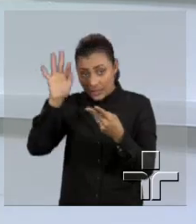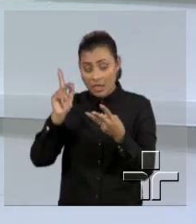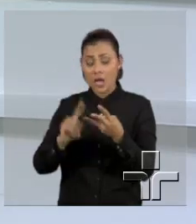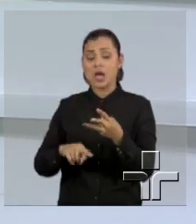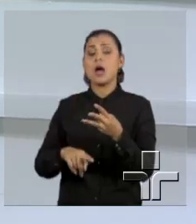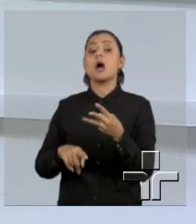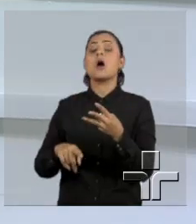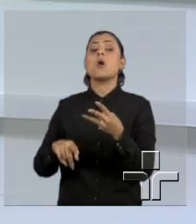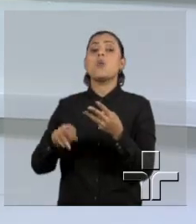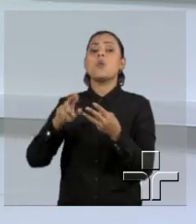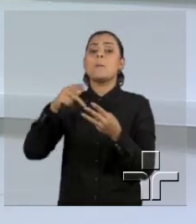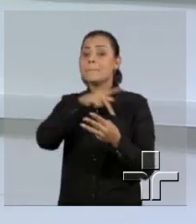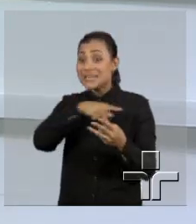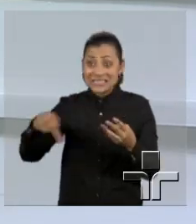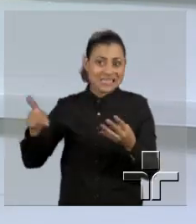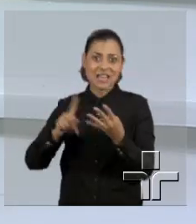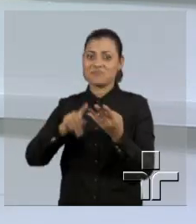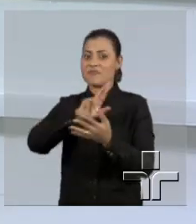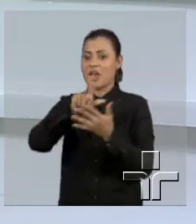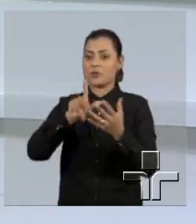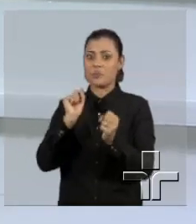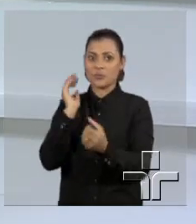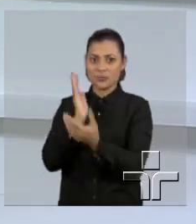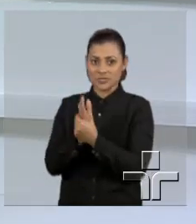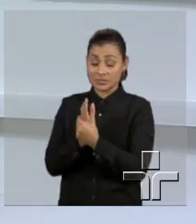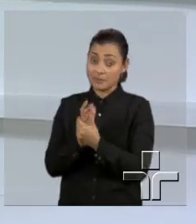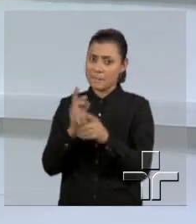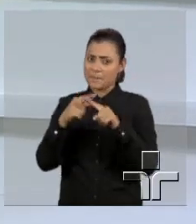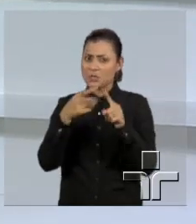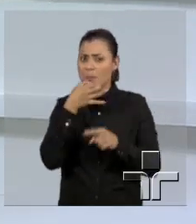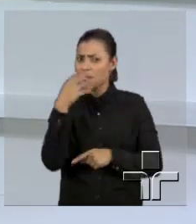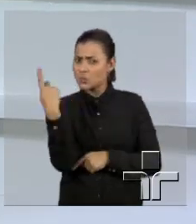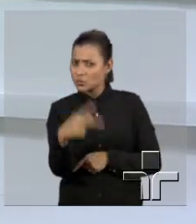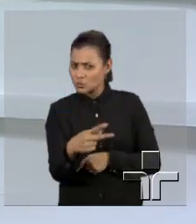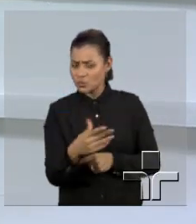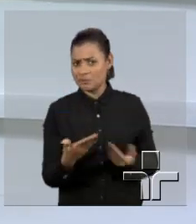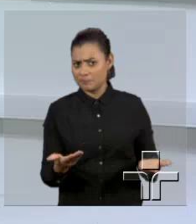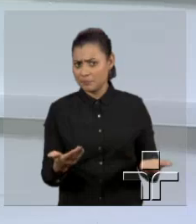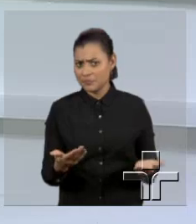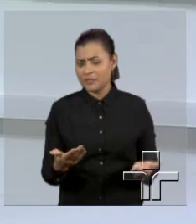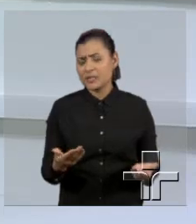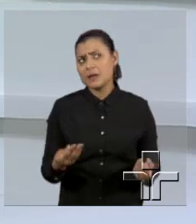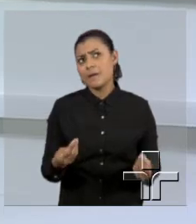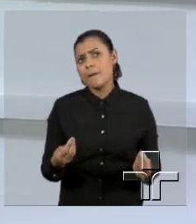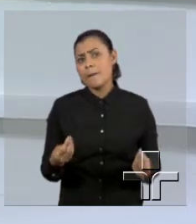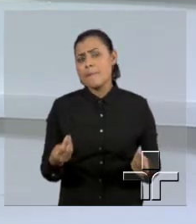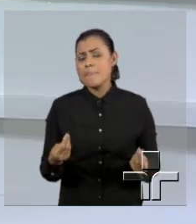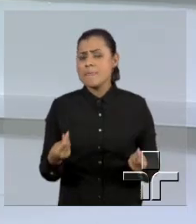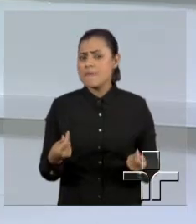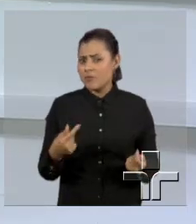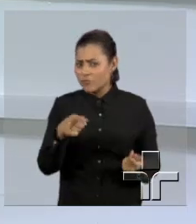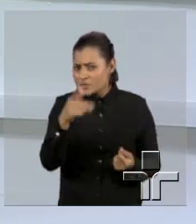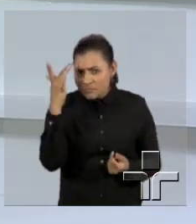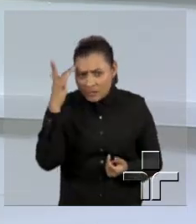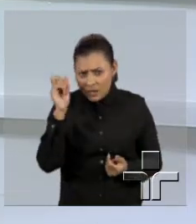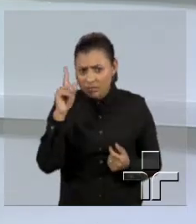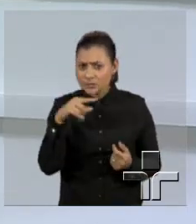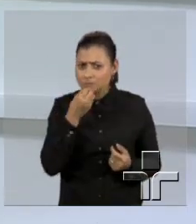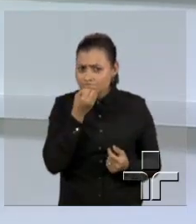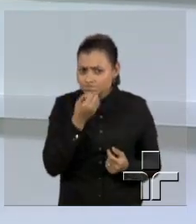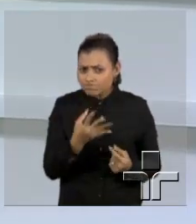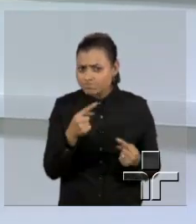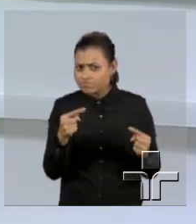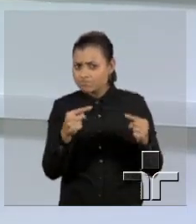da República, dentre outros, no seu entendimento, o senhor acredita que seria adequado para que haja